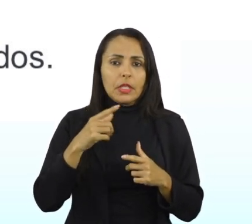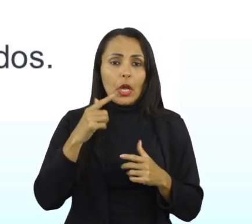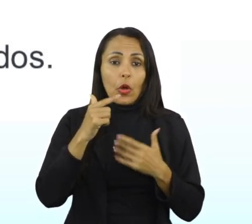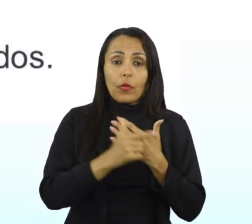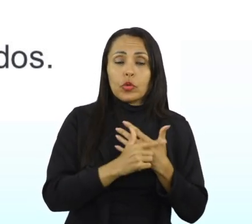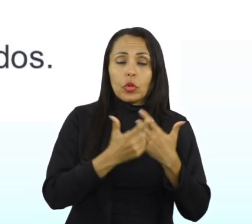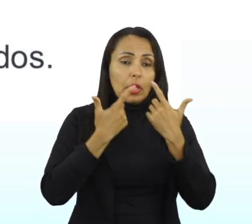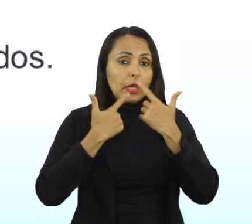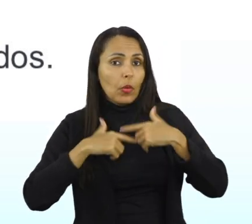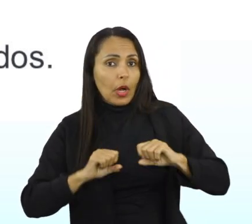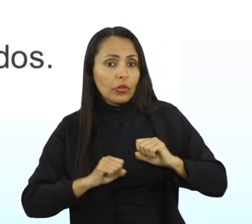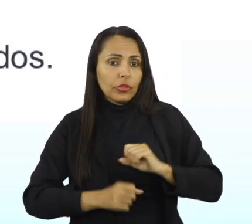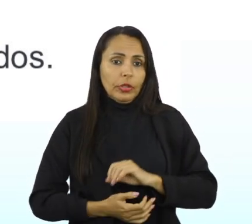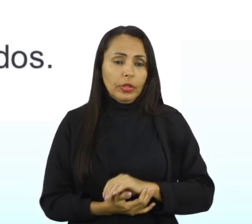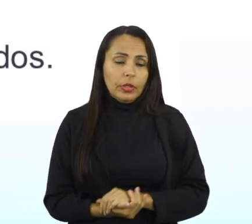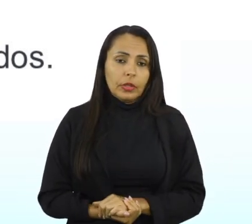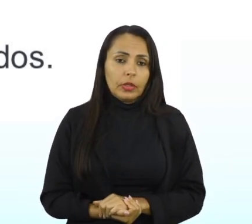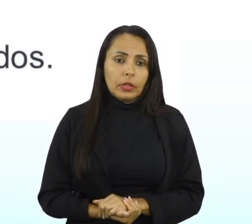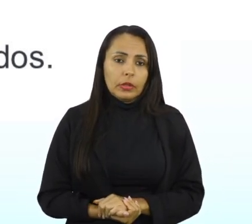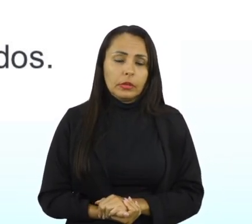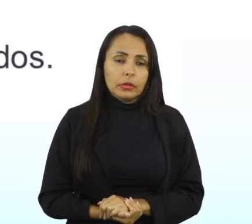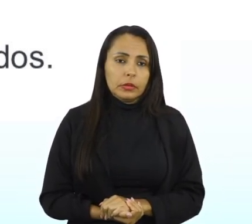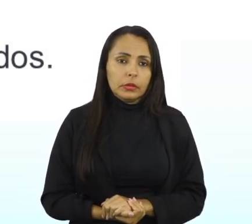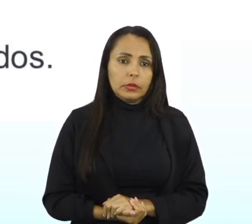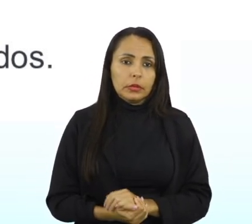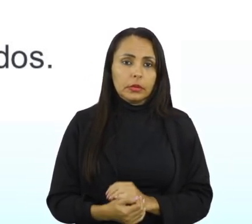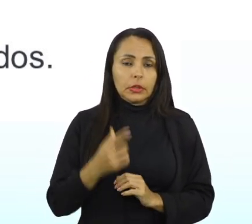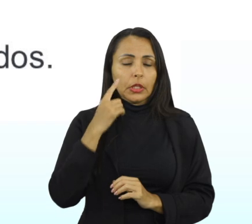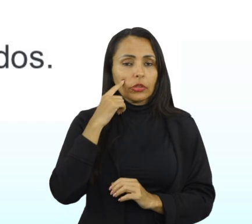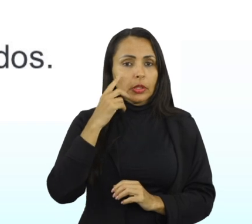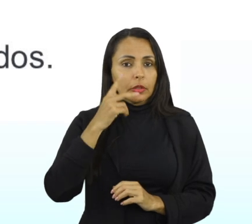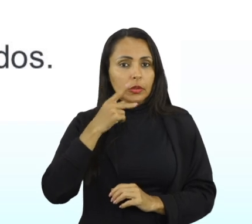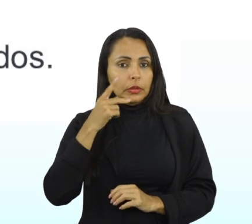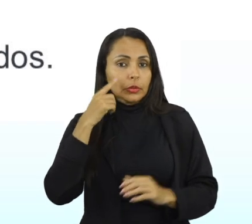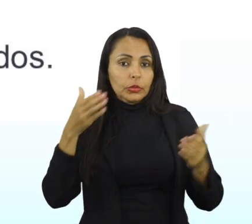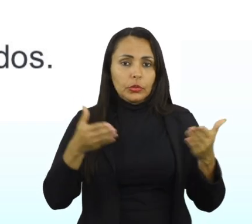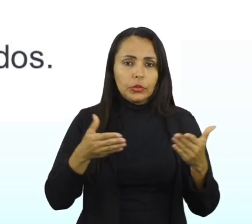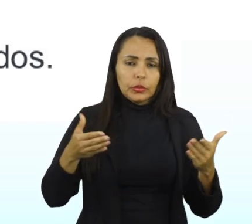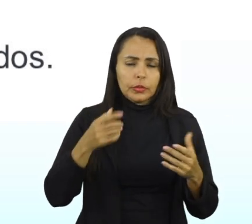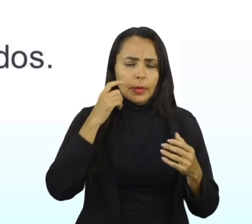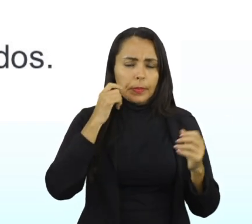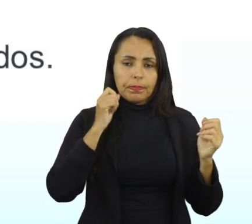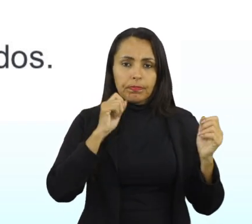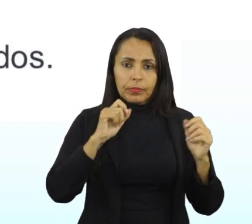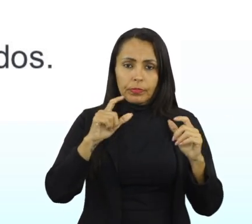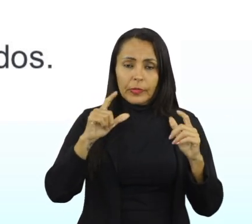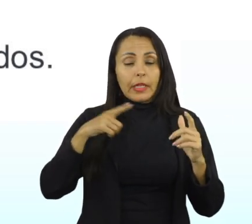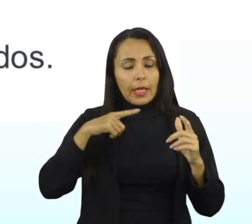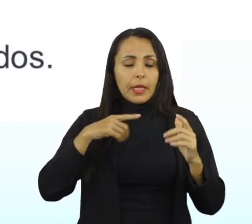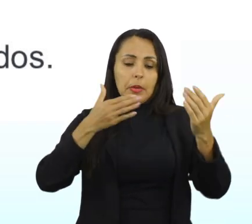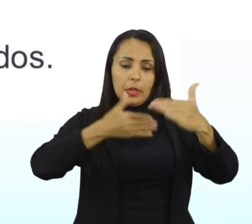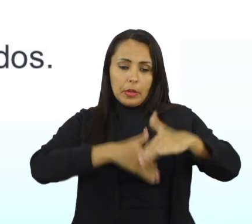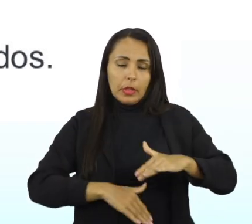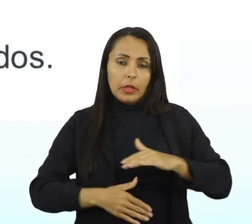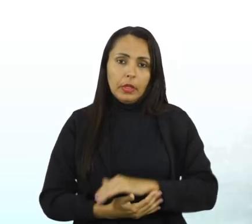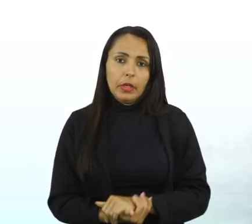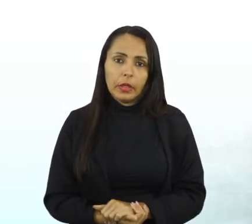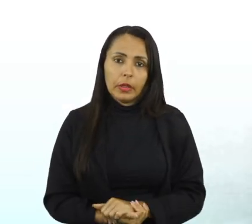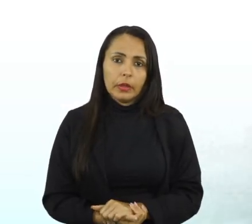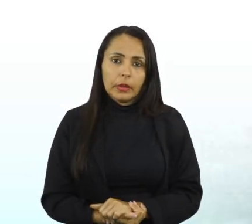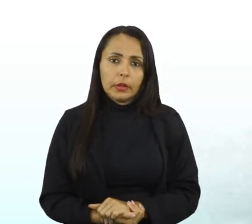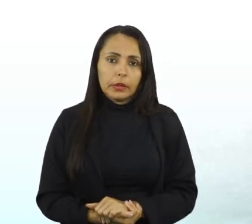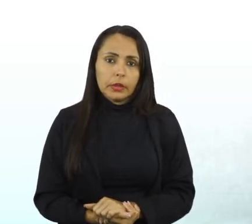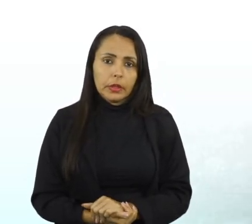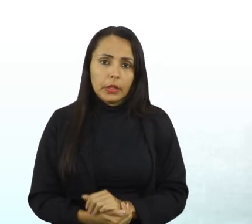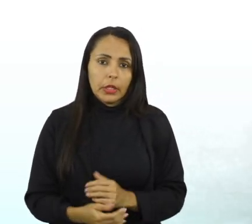se a questão é de funções da linguagem, tá? Que já foi assunto que a gente viu aqui, que é um assunto que sempre aparece em prova. Ele vai